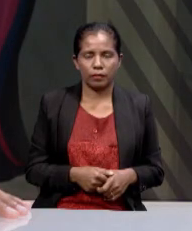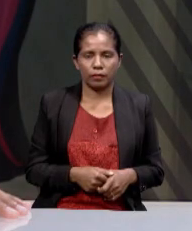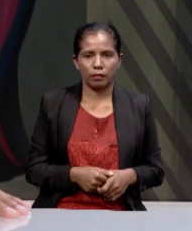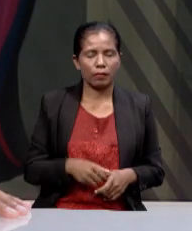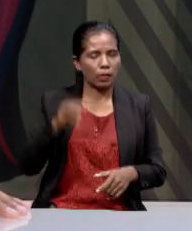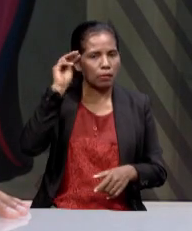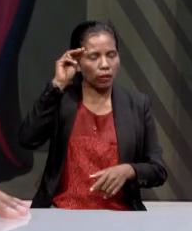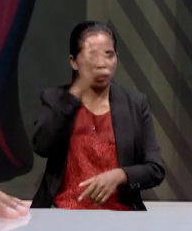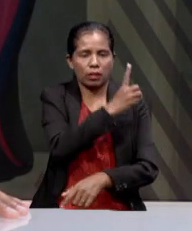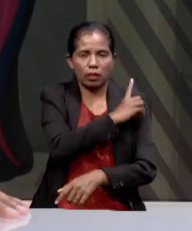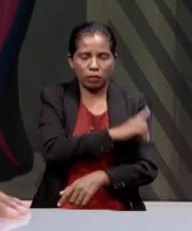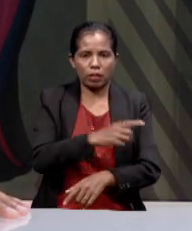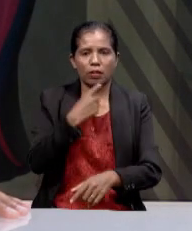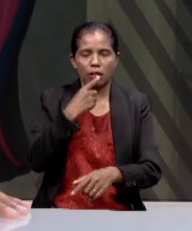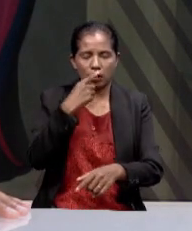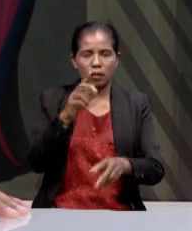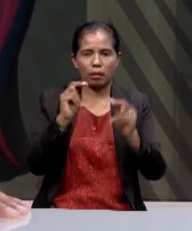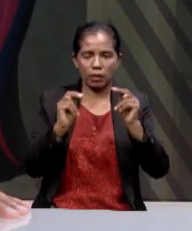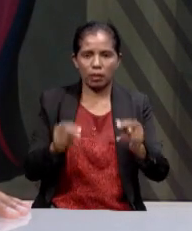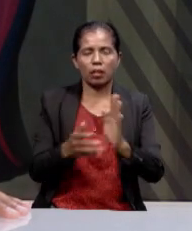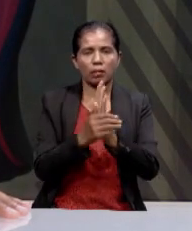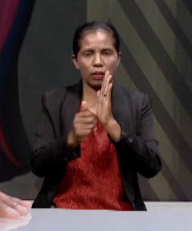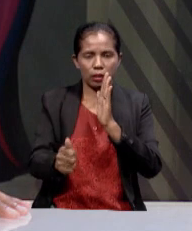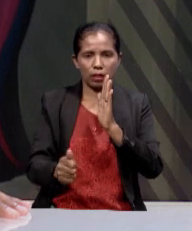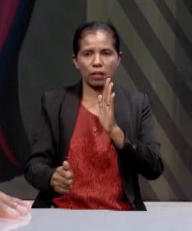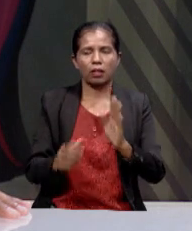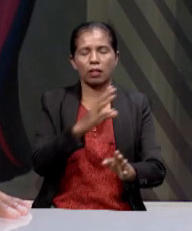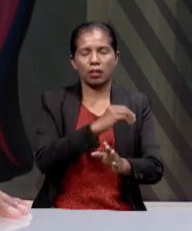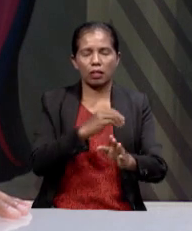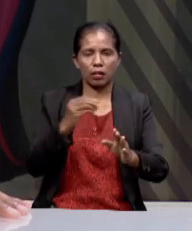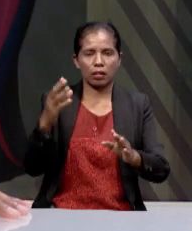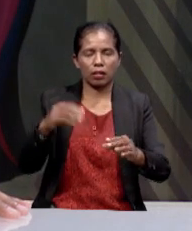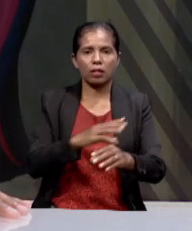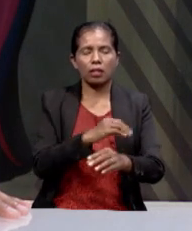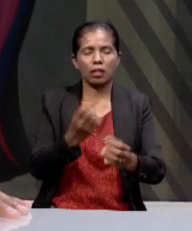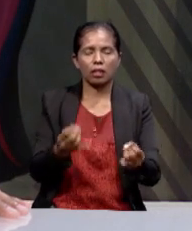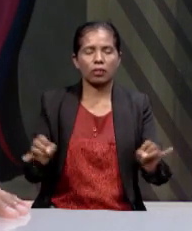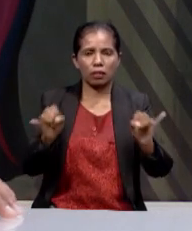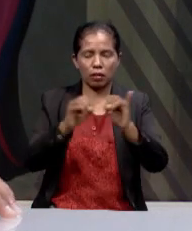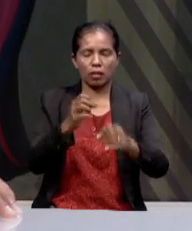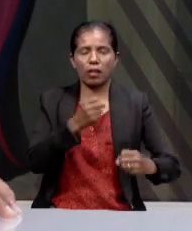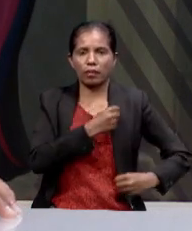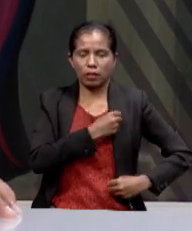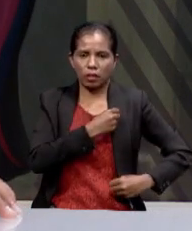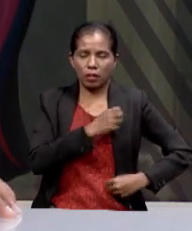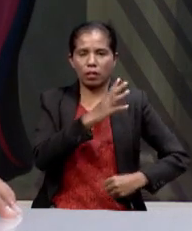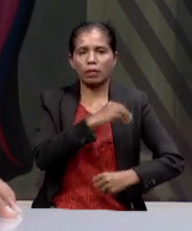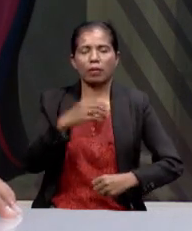Ministro da Defesa Firmino Peição Hateten precisa capacitar a OTAN nível superior e a instituição FFTL no PNTL.